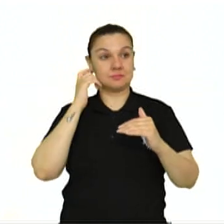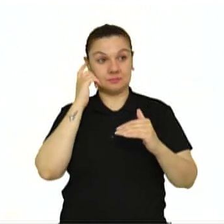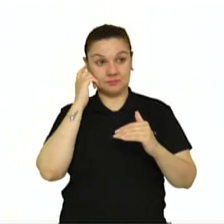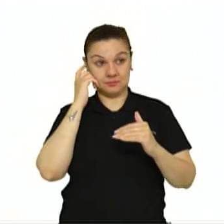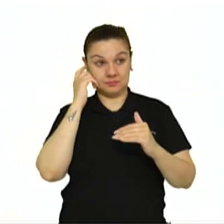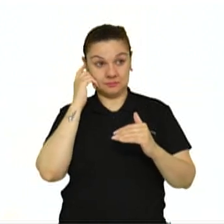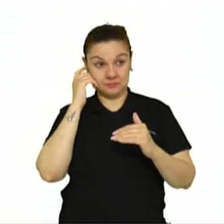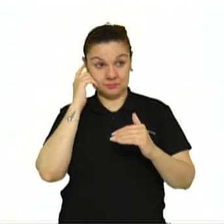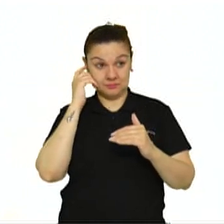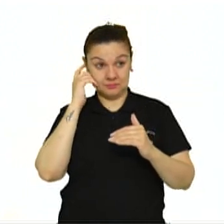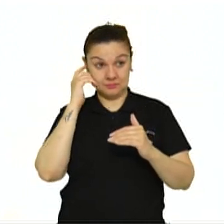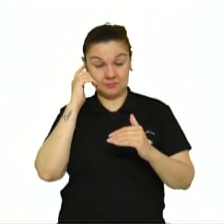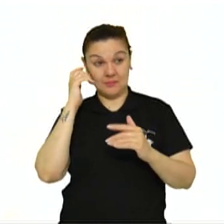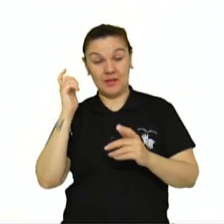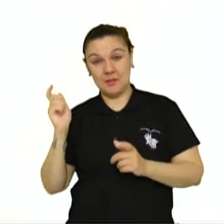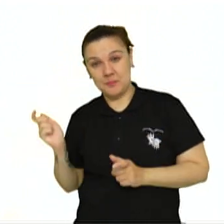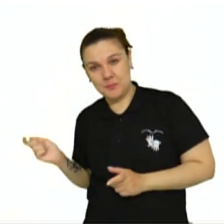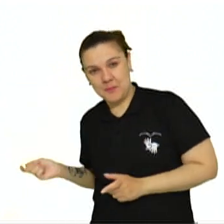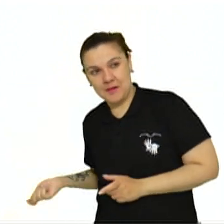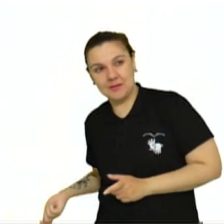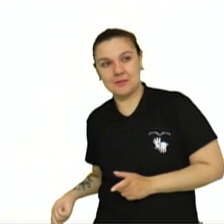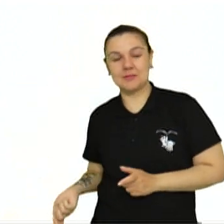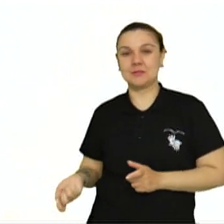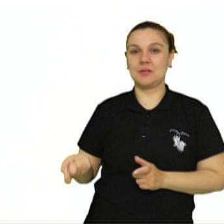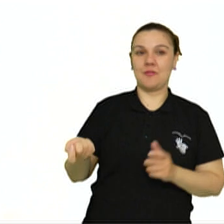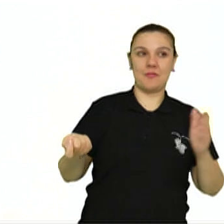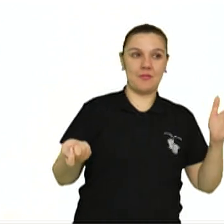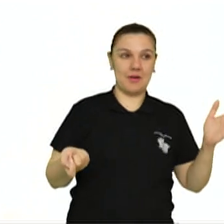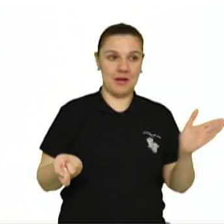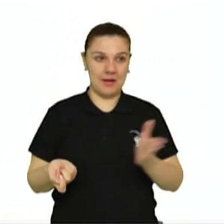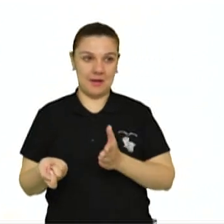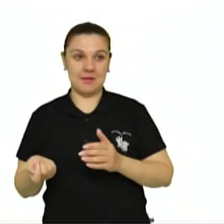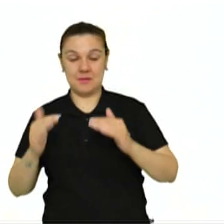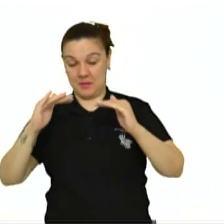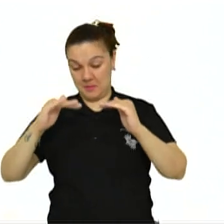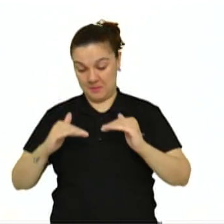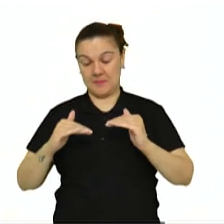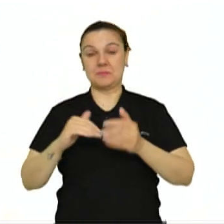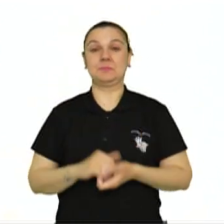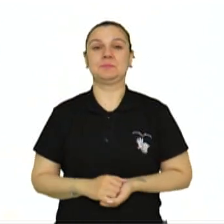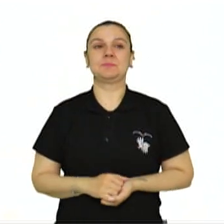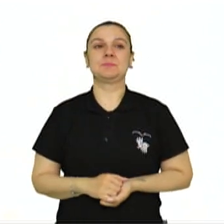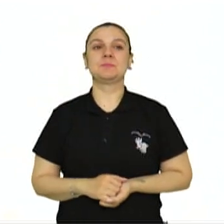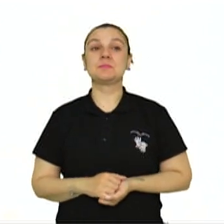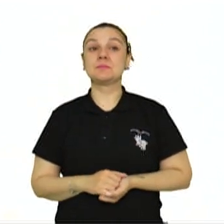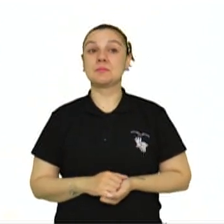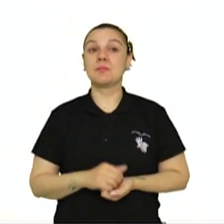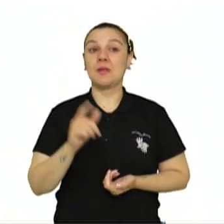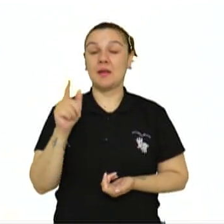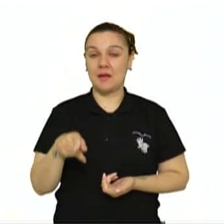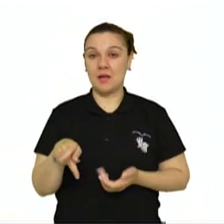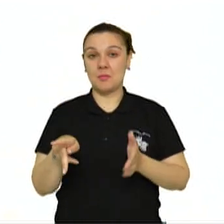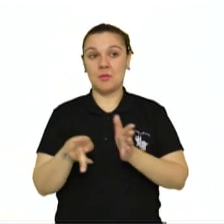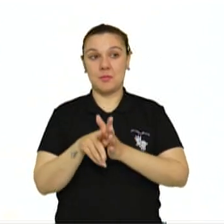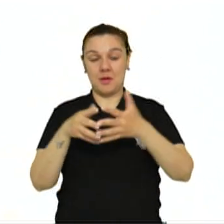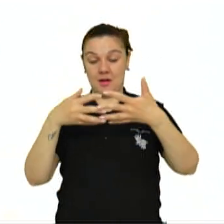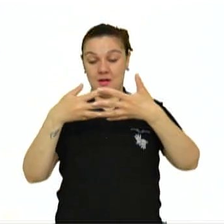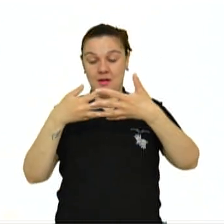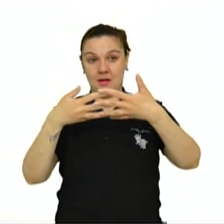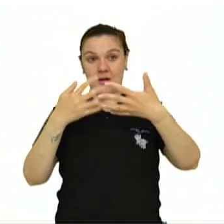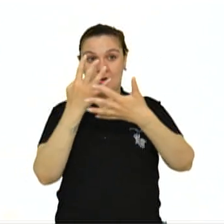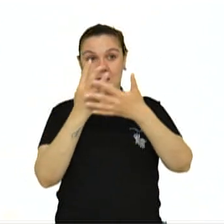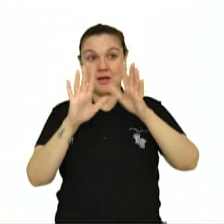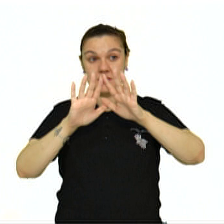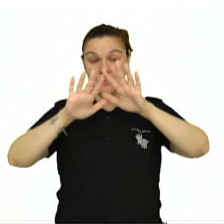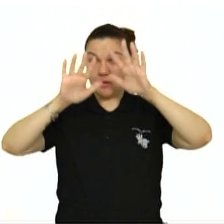com dificuldade, a bola está muito baixa lá, tenta se jogar no meio porque ela está um pouquinho mais baixa. Elas são geralmente abertas, as